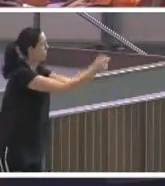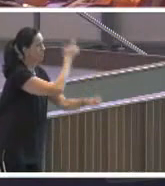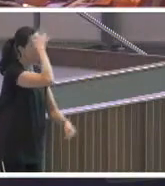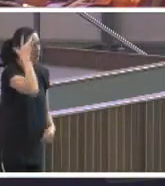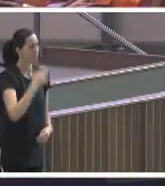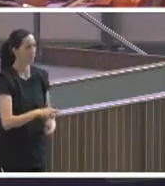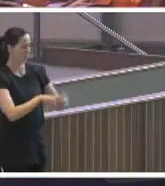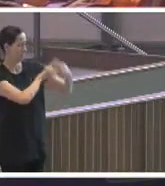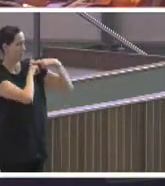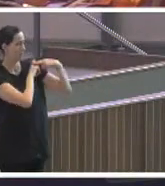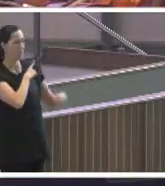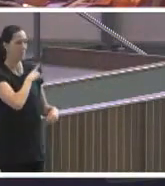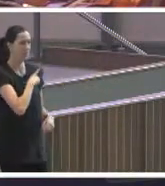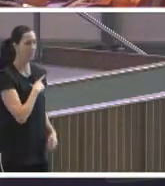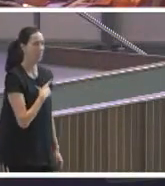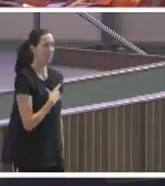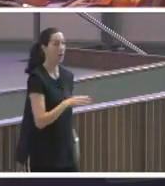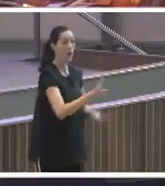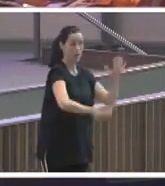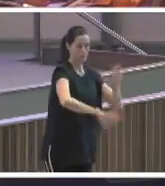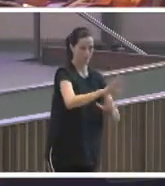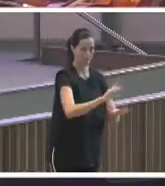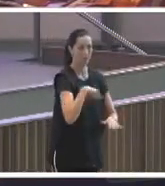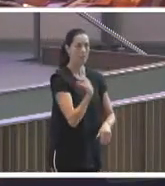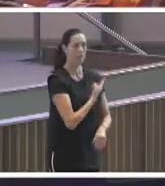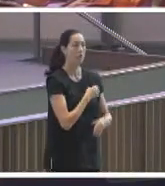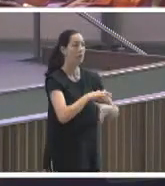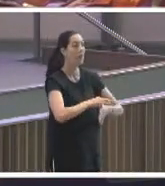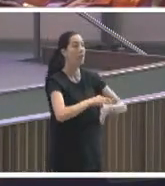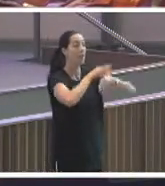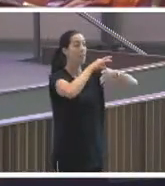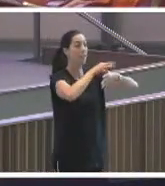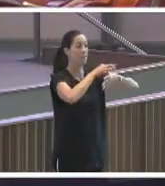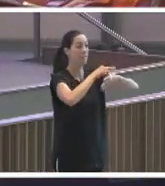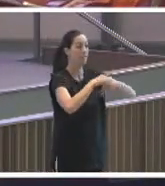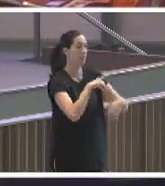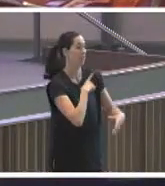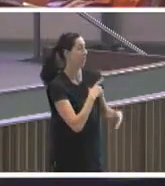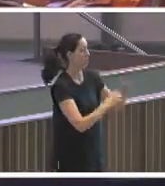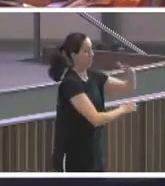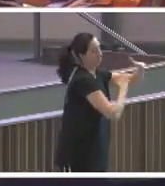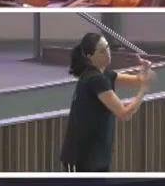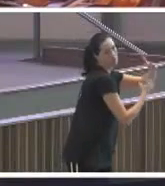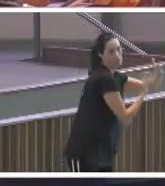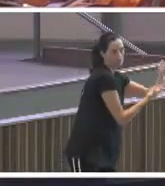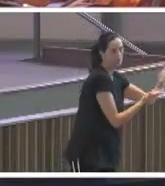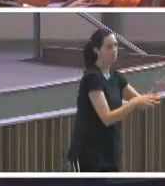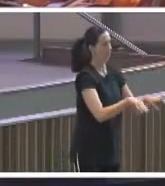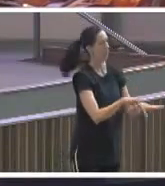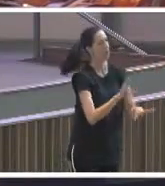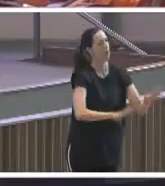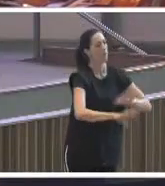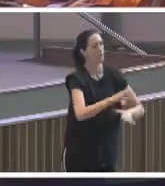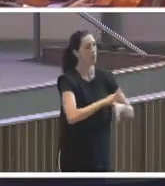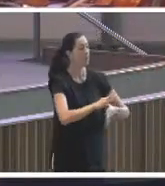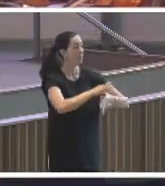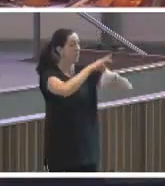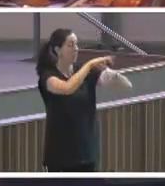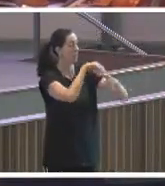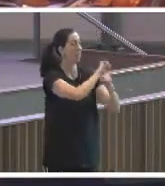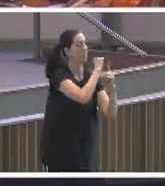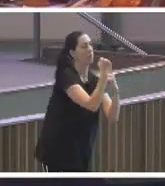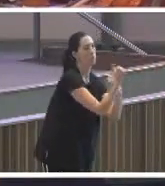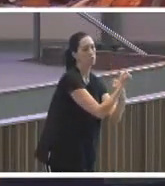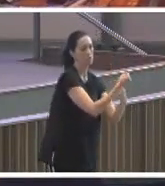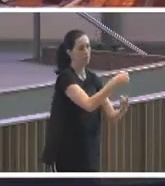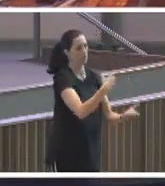Alguns de nós somos líderes no lugar em que fomos colocados, líderes de uma empresa, líderes dentro de um contexto da